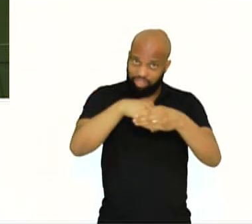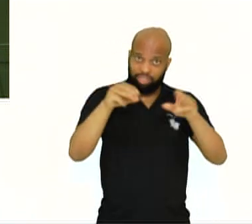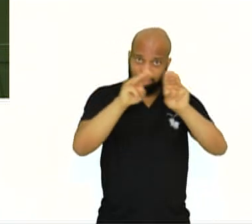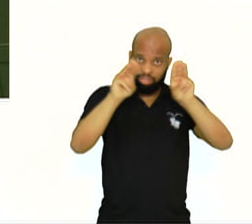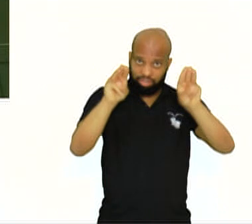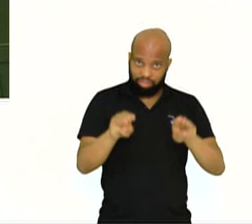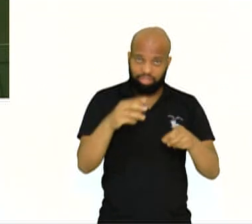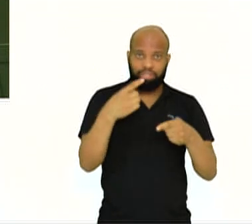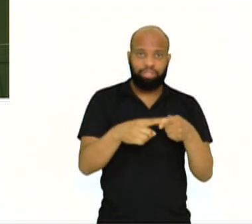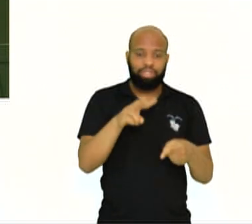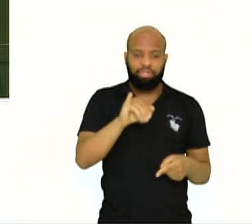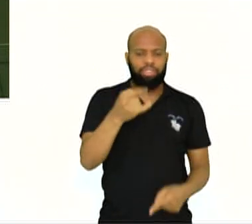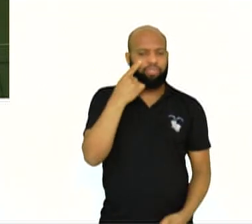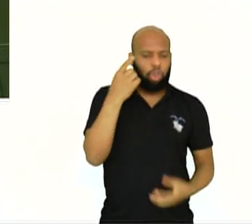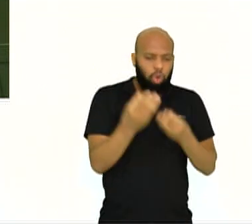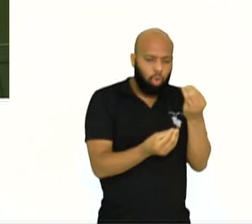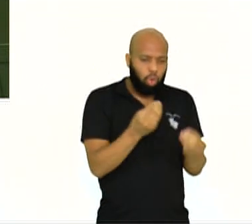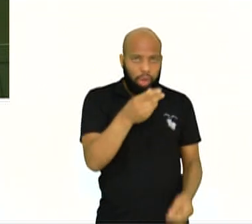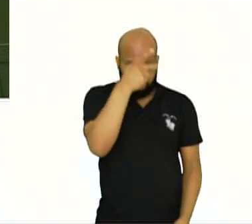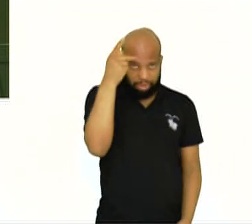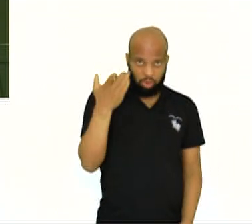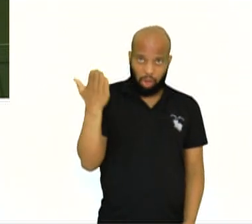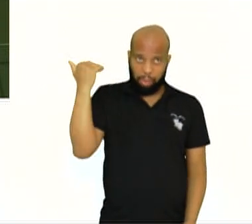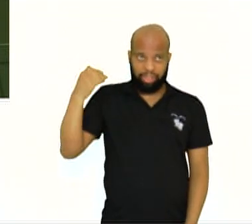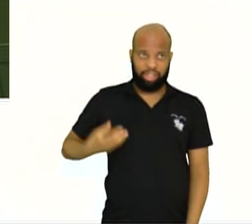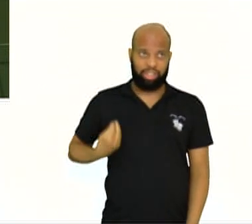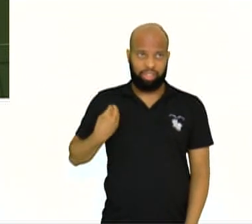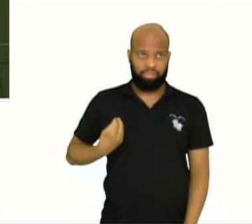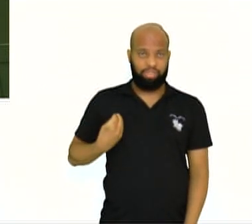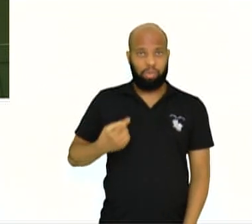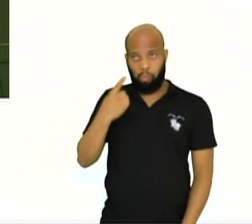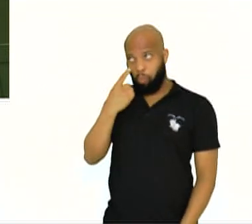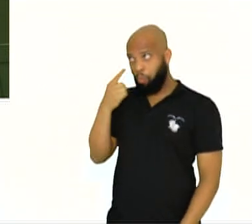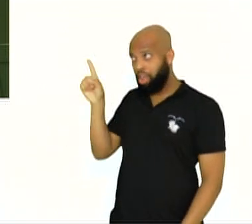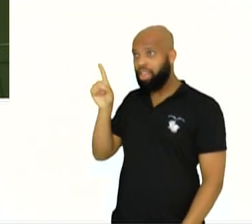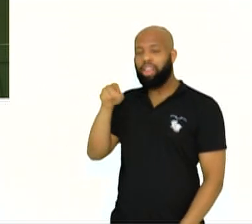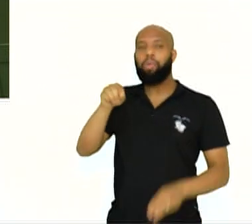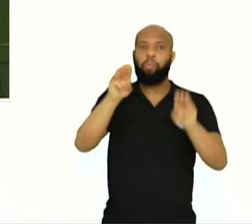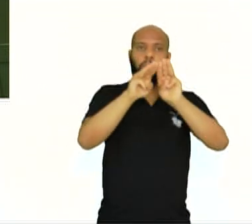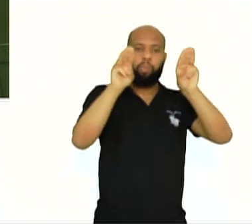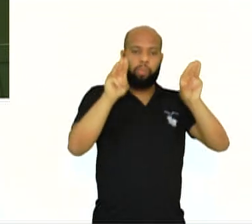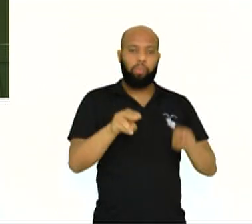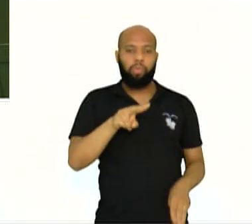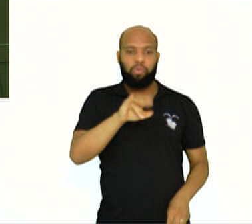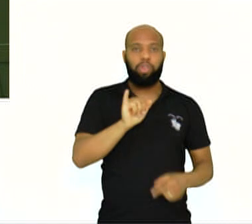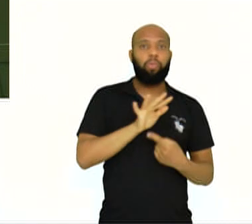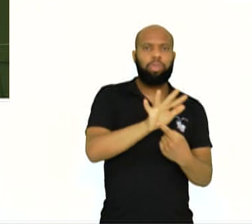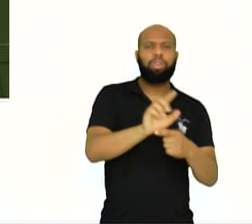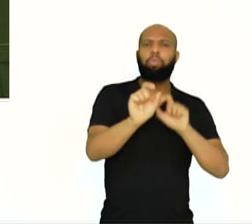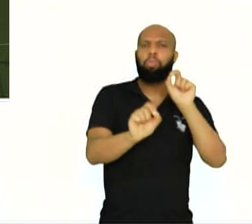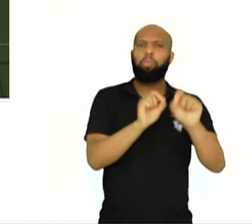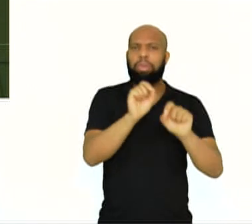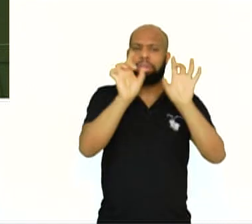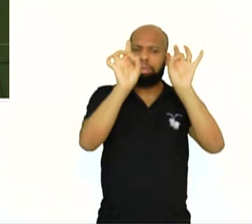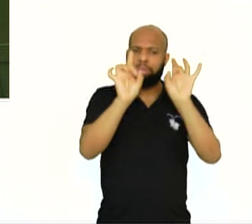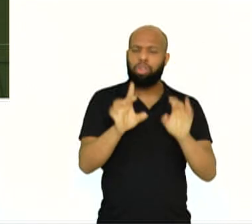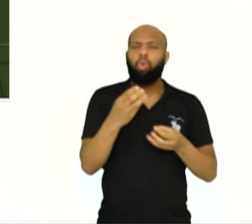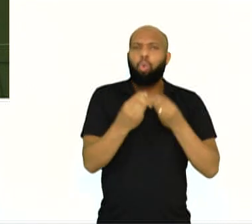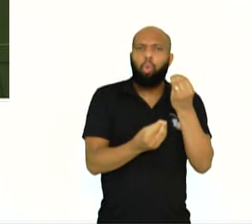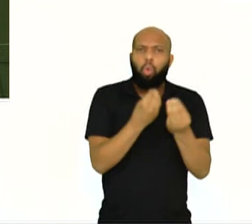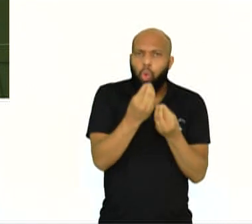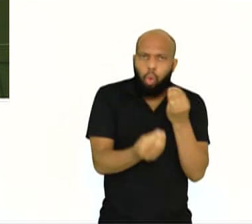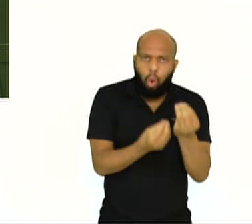a gente ver como as pessoas viviam, né? Esse aqui é um museu onde ele vai mostrar especialmente como é que